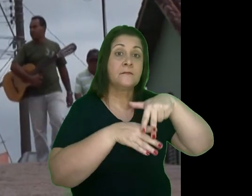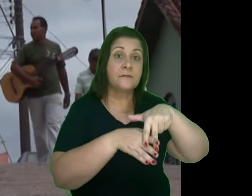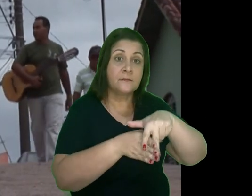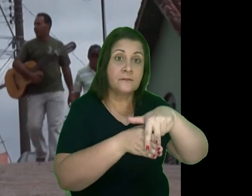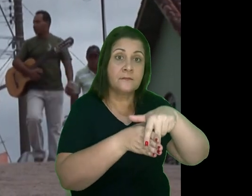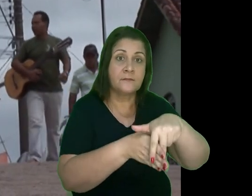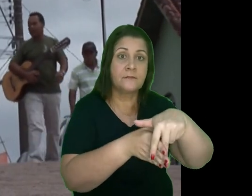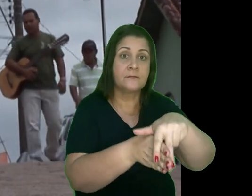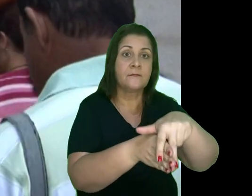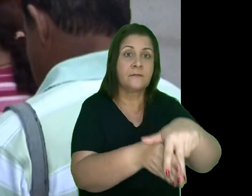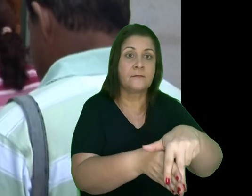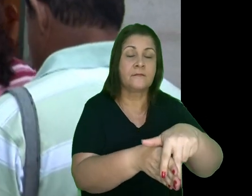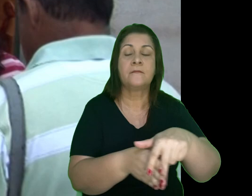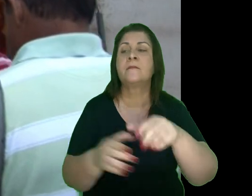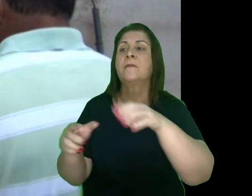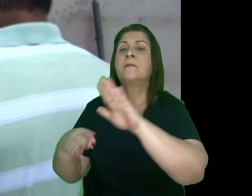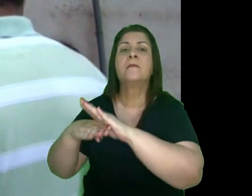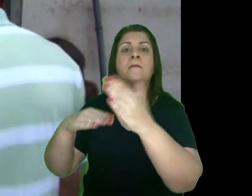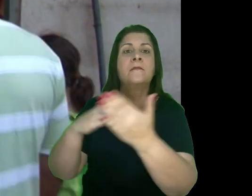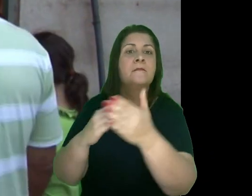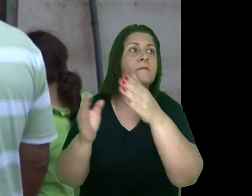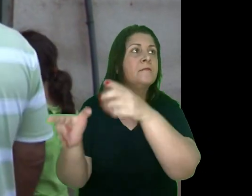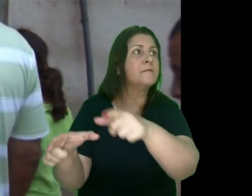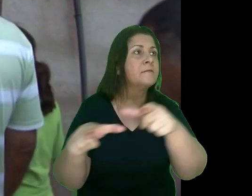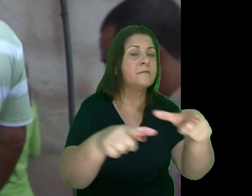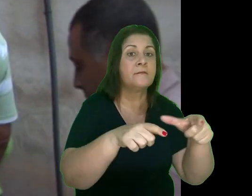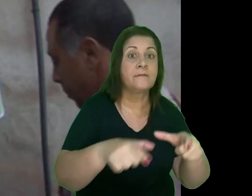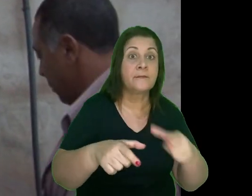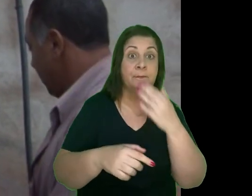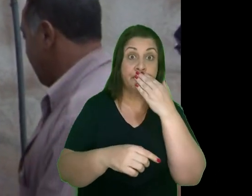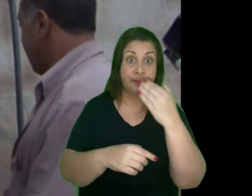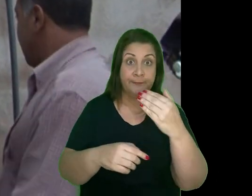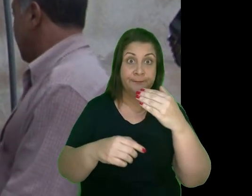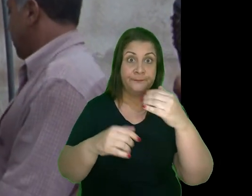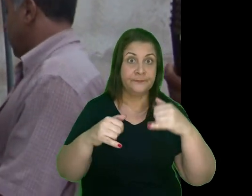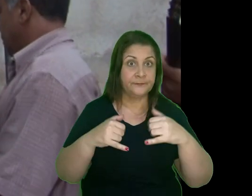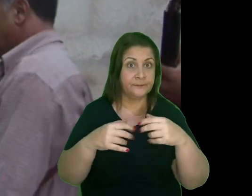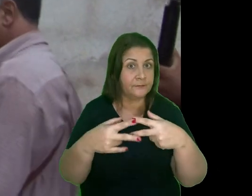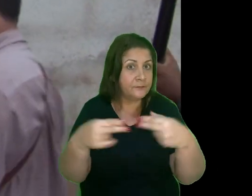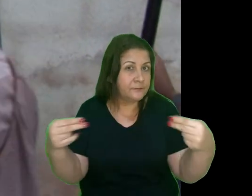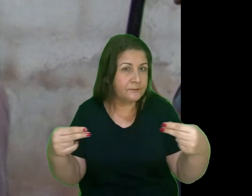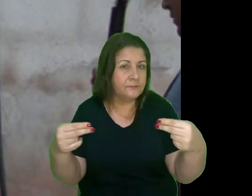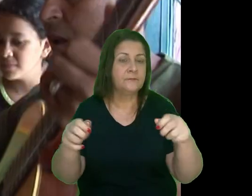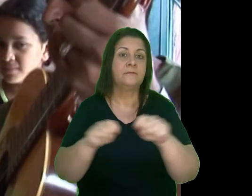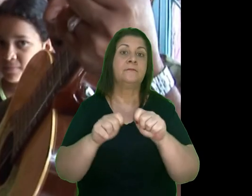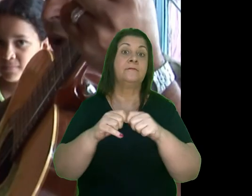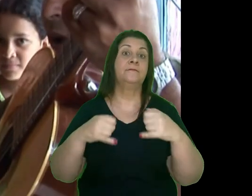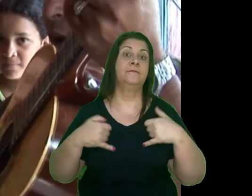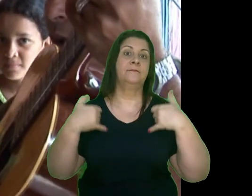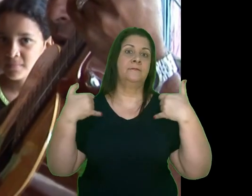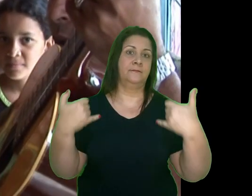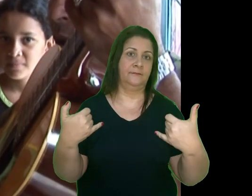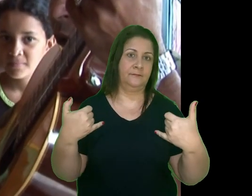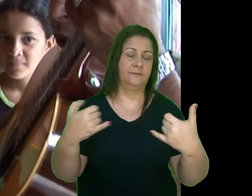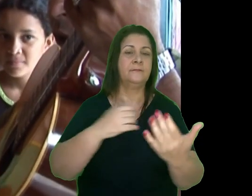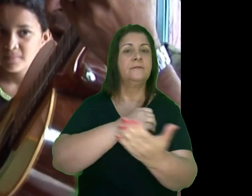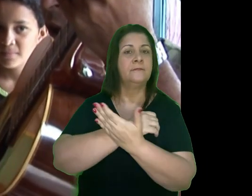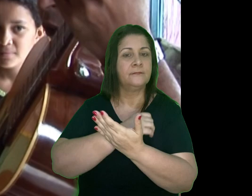cavalos levando os mantimentos, passando de bairro em bairro, marcando as prendas para a festa principal.